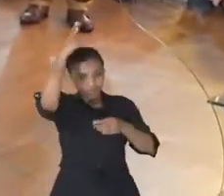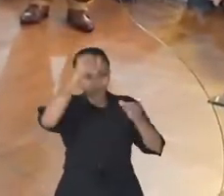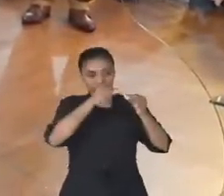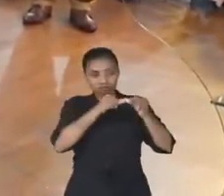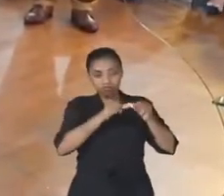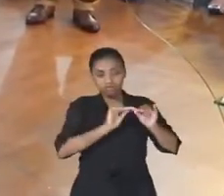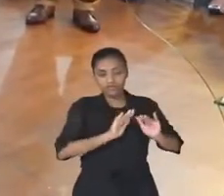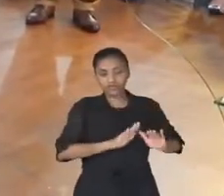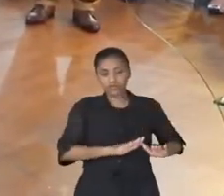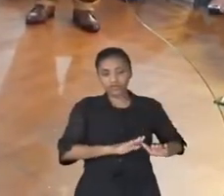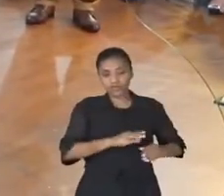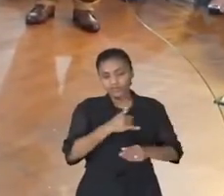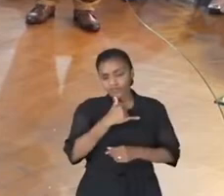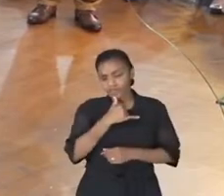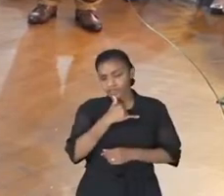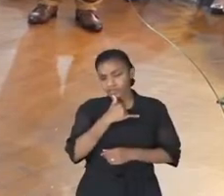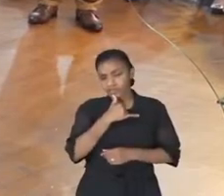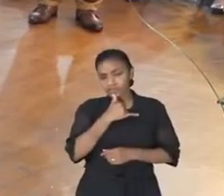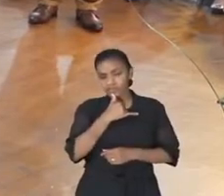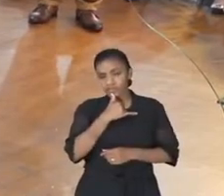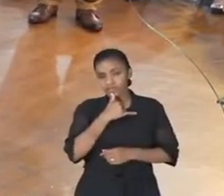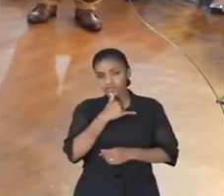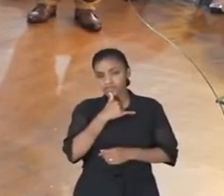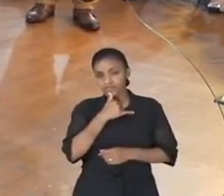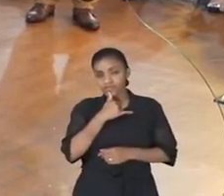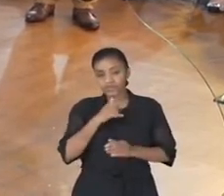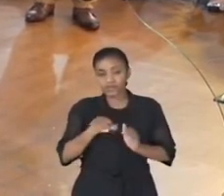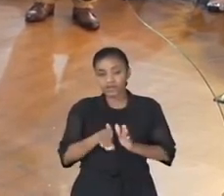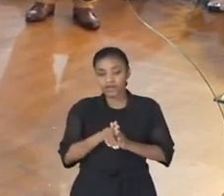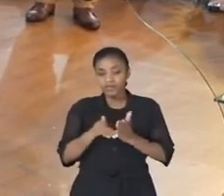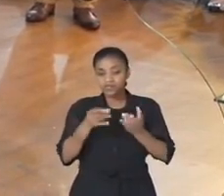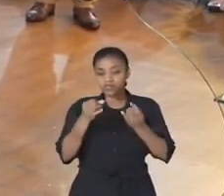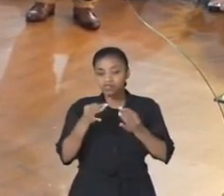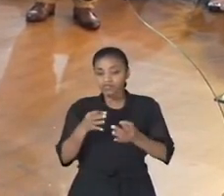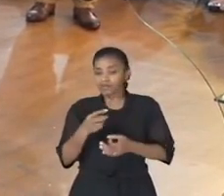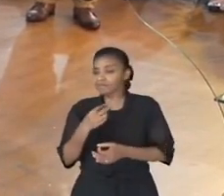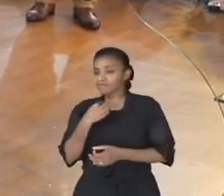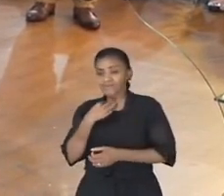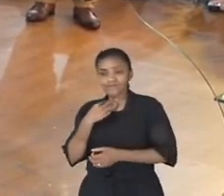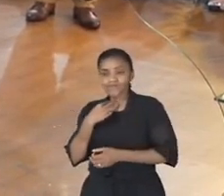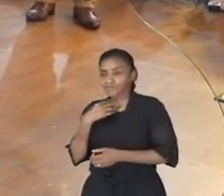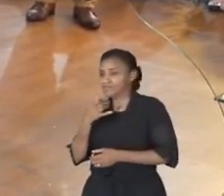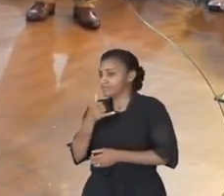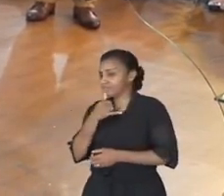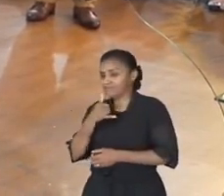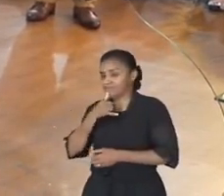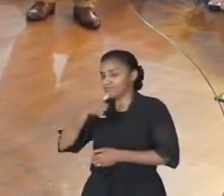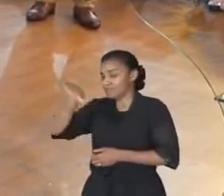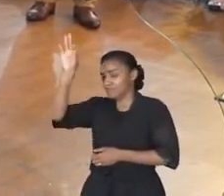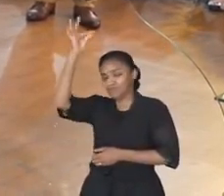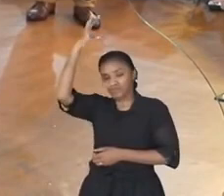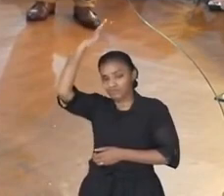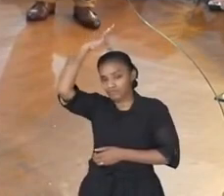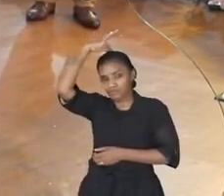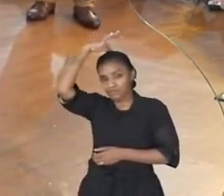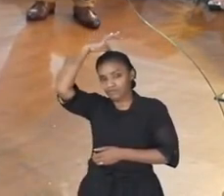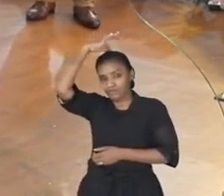E ele fica entristecido. E a Bíblia diz, não entristeçais o Espírito Santo.